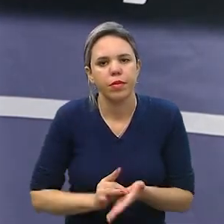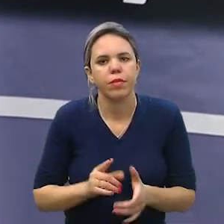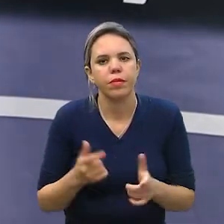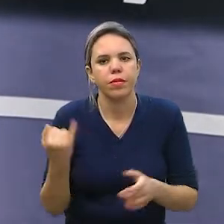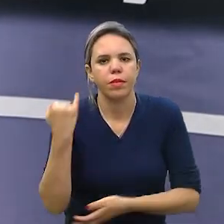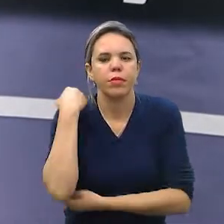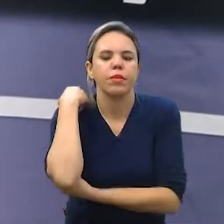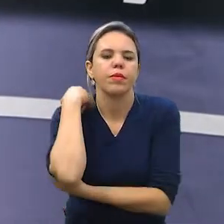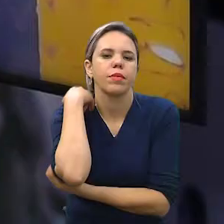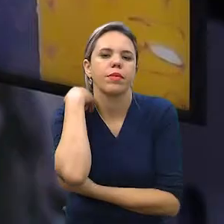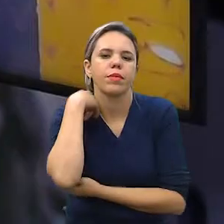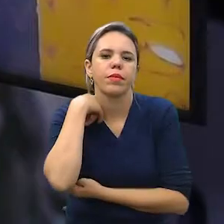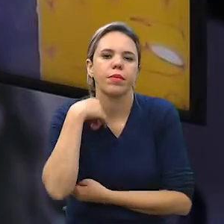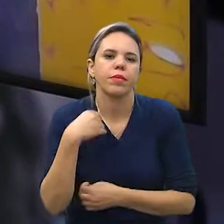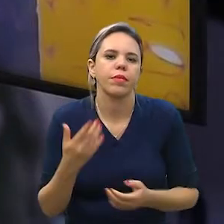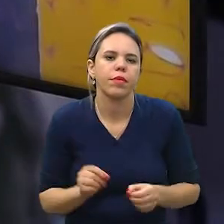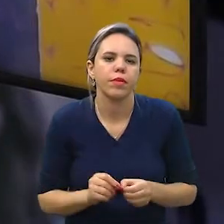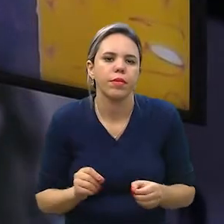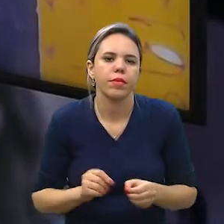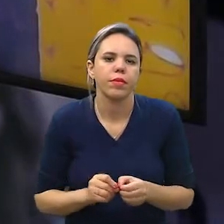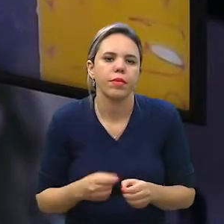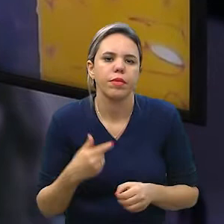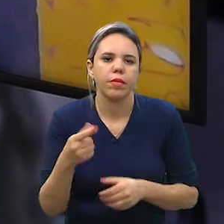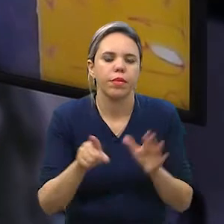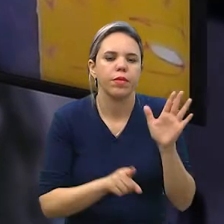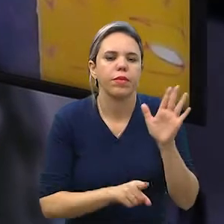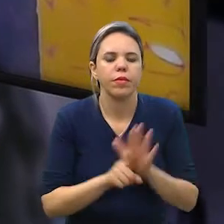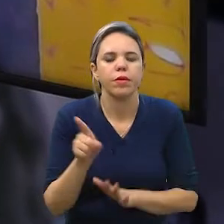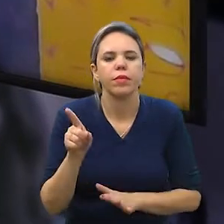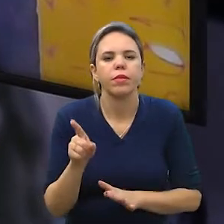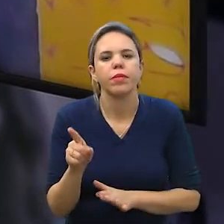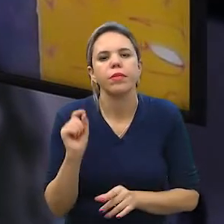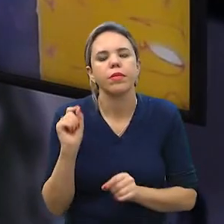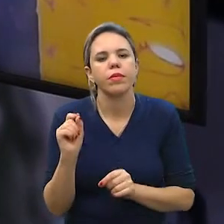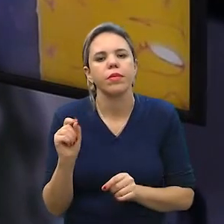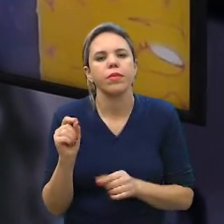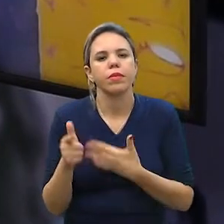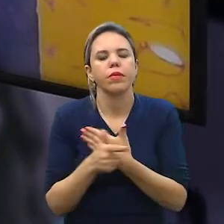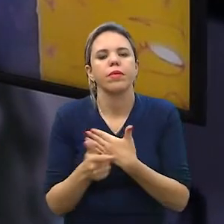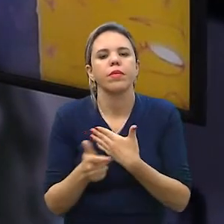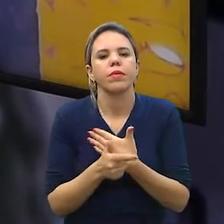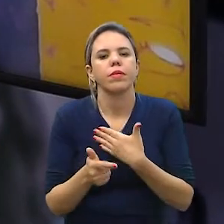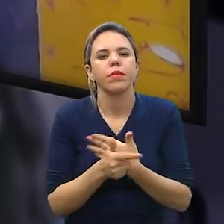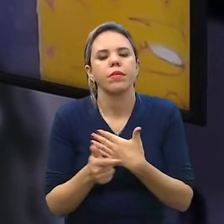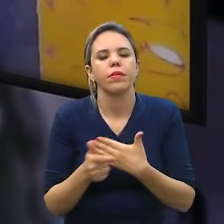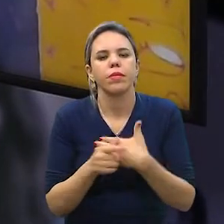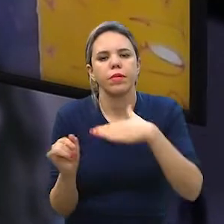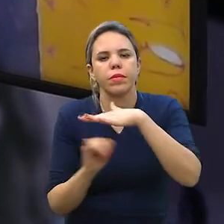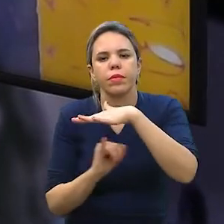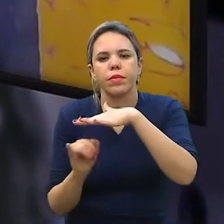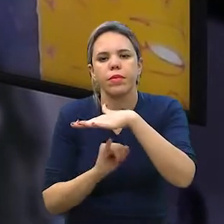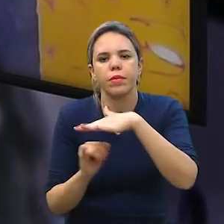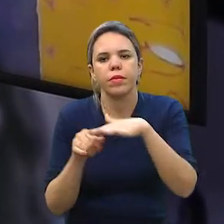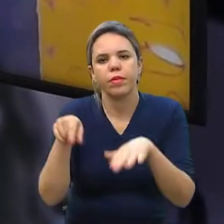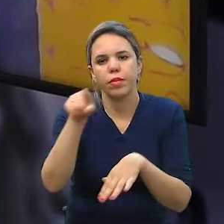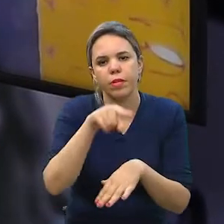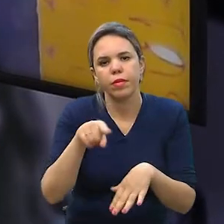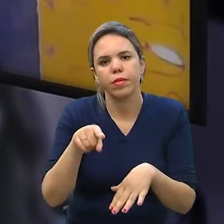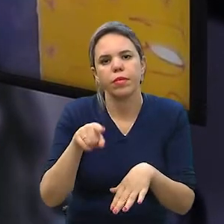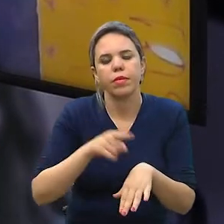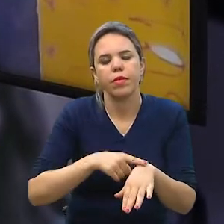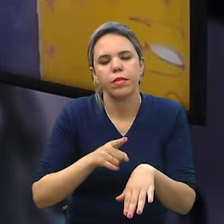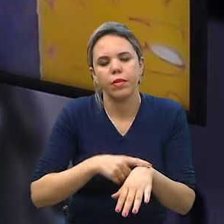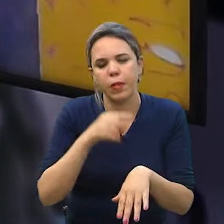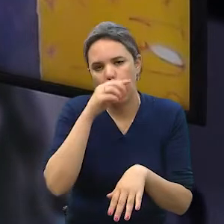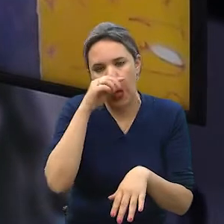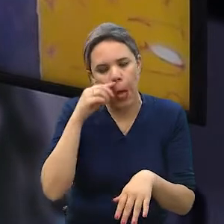mais embaixo. E aí fica, né, a minha próxima pergunta, Elide, que é qual que é o papel das instituições como a de vocês em um